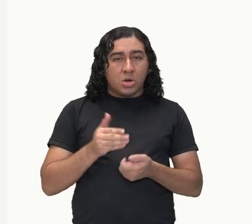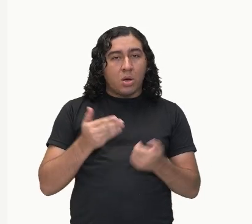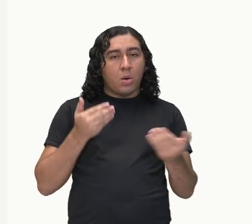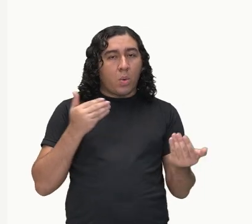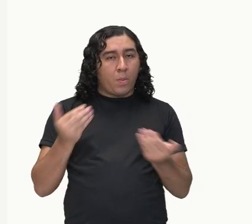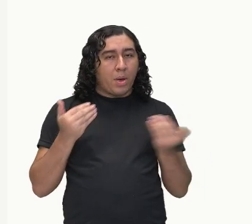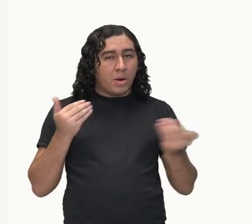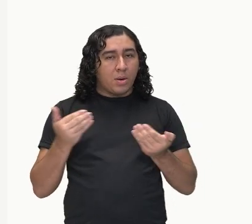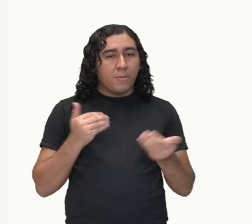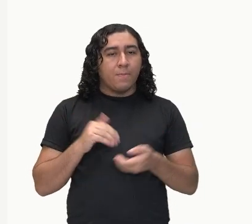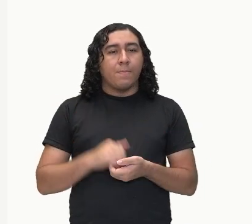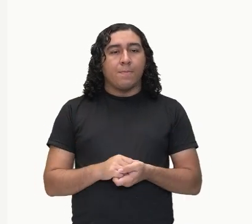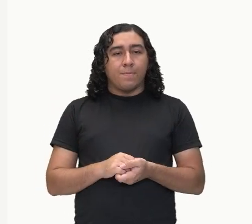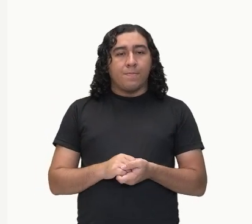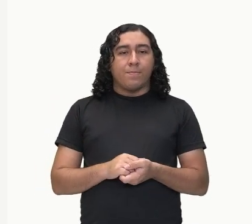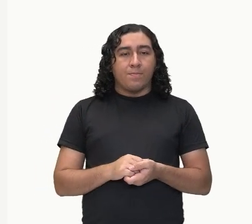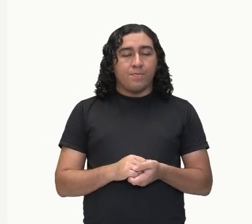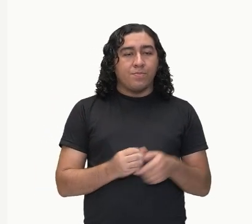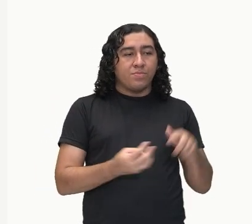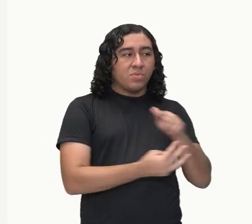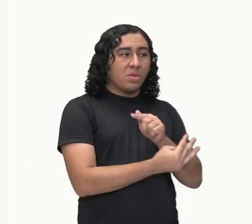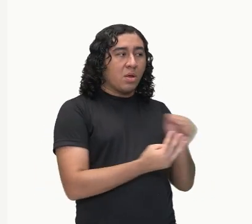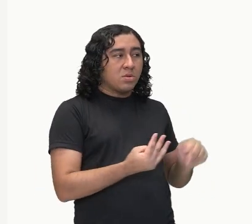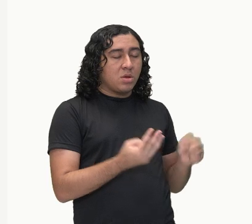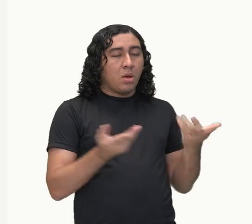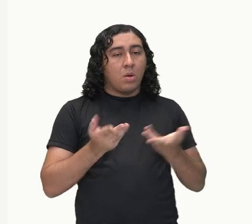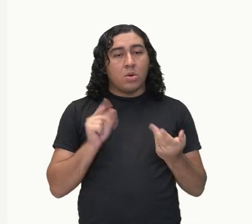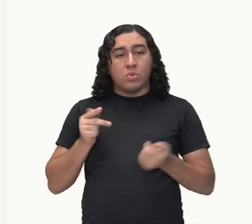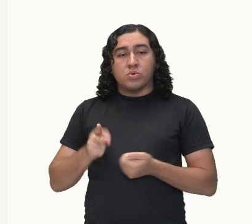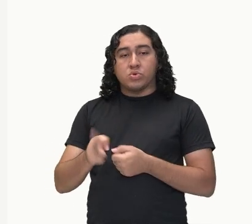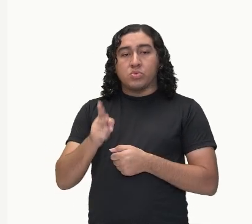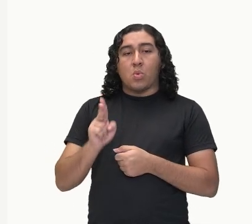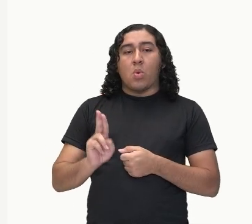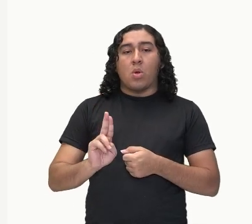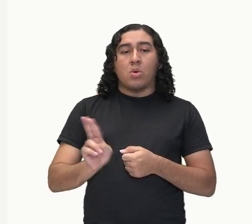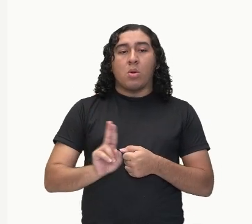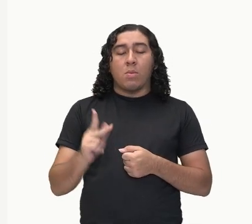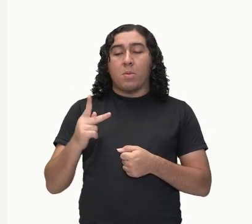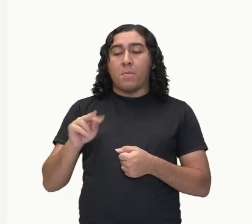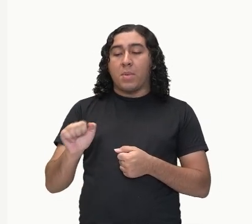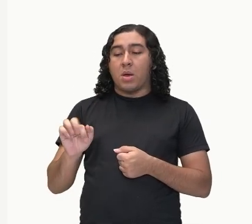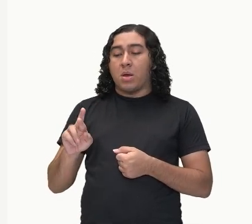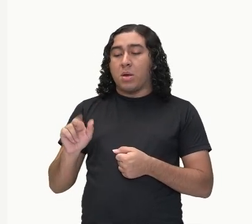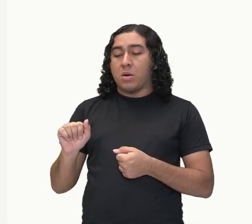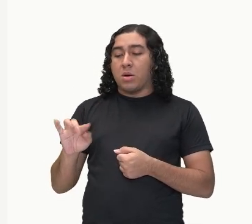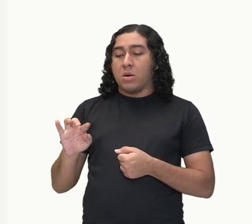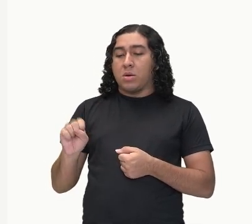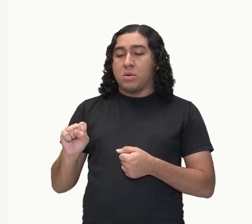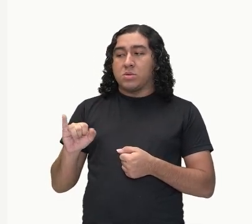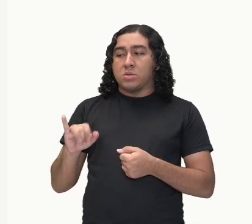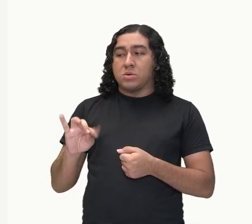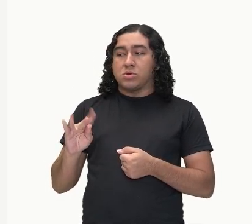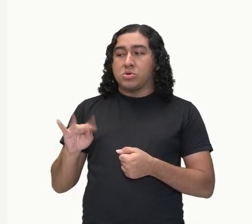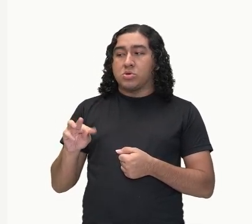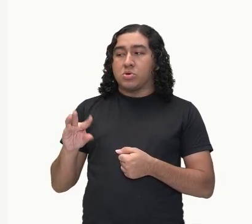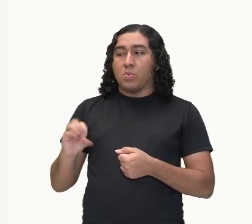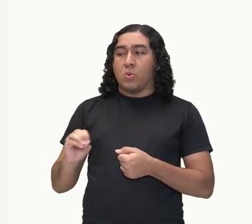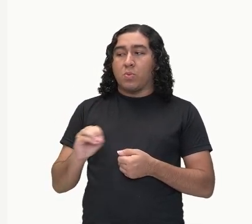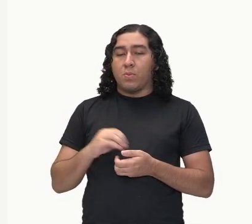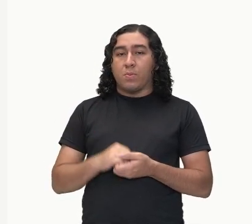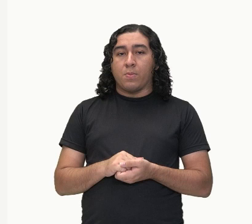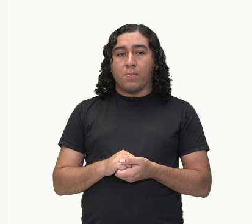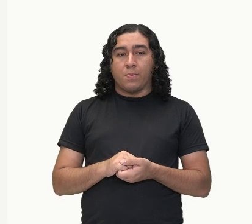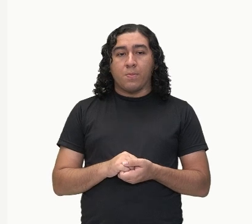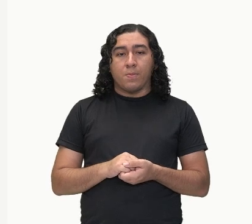também antropofagia, e vamos continuar com as desarmônicas falando do parasitismo, que é quando uma espécie, nesse caso